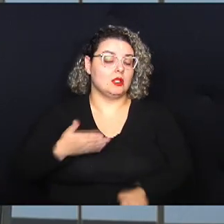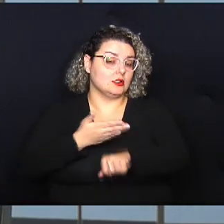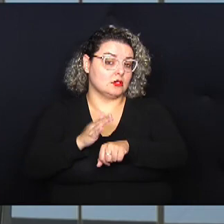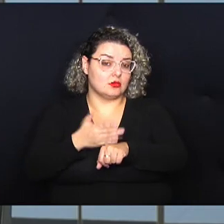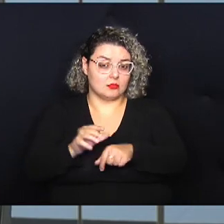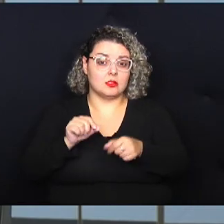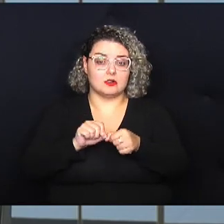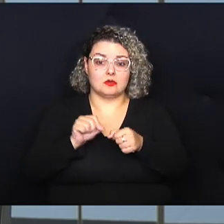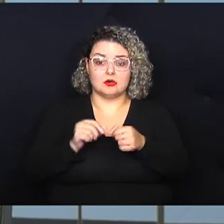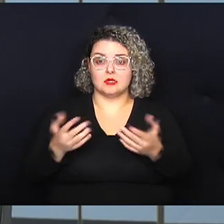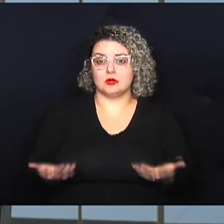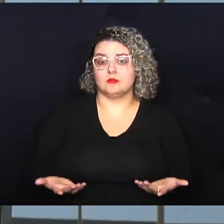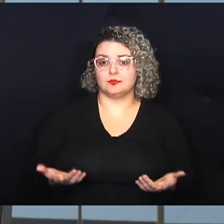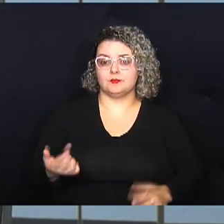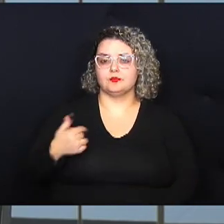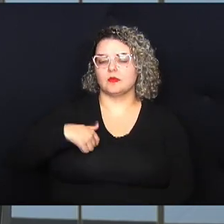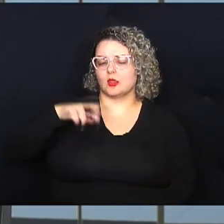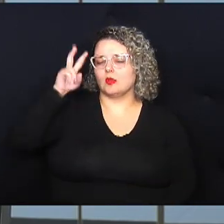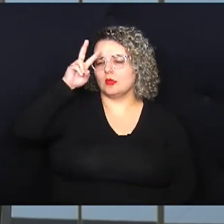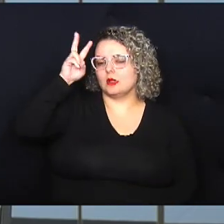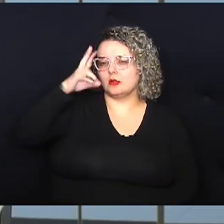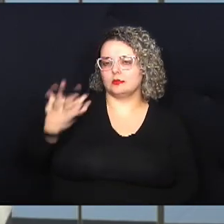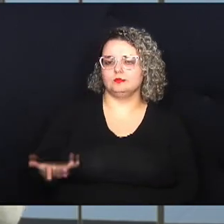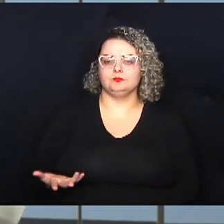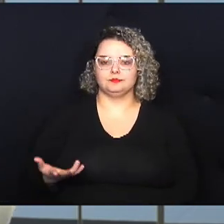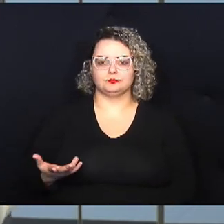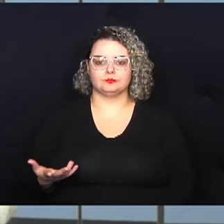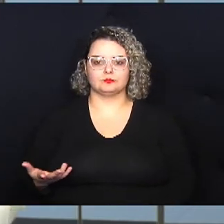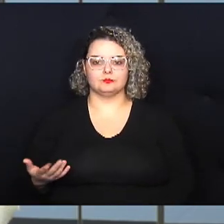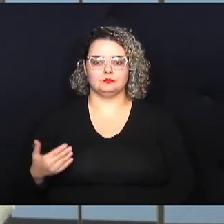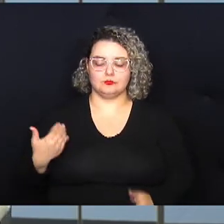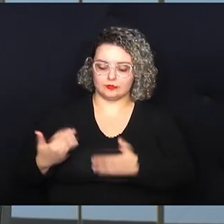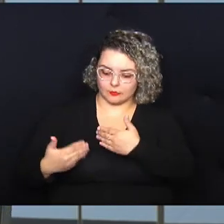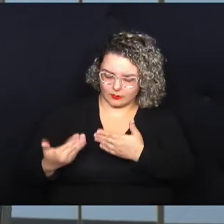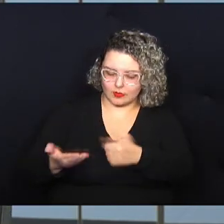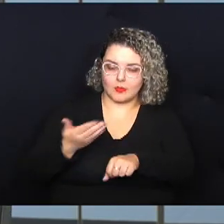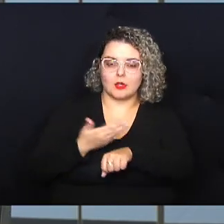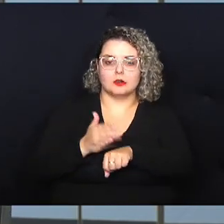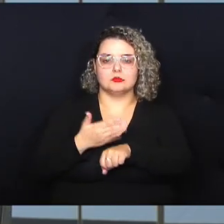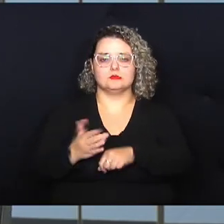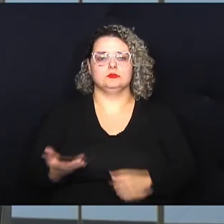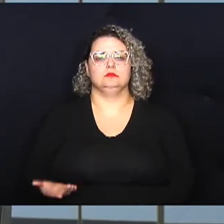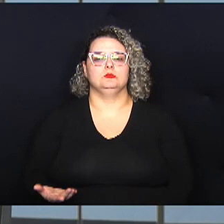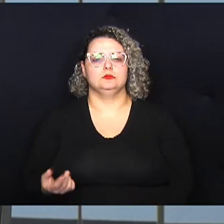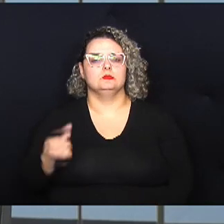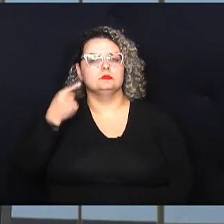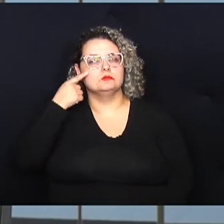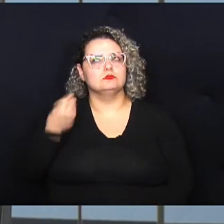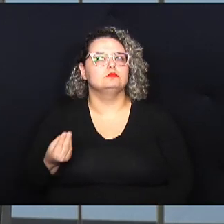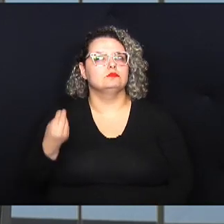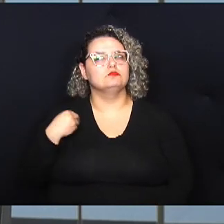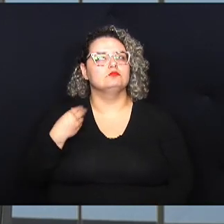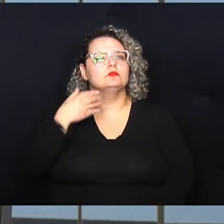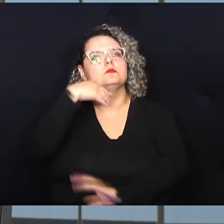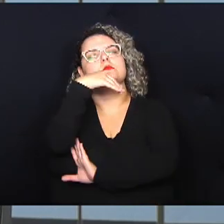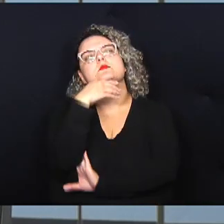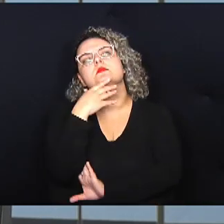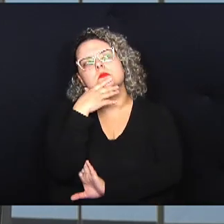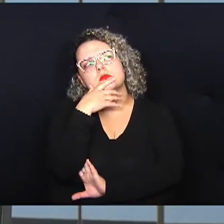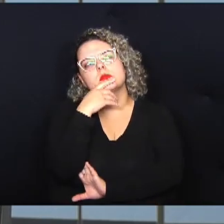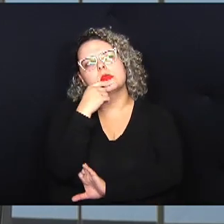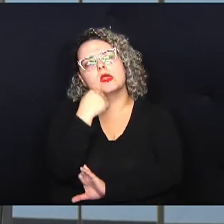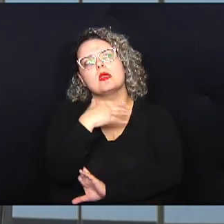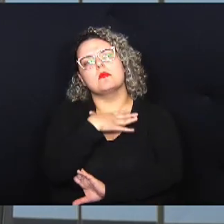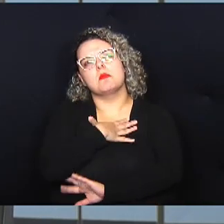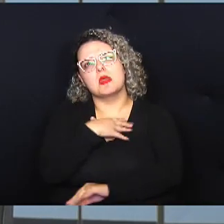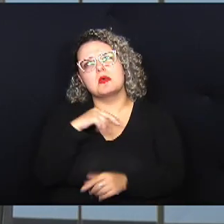fazer. Sim. Então, eu lembro que foi alguém nesse decorrer desse treinamento que eu fiz que deu essa ideia e eu falei, para mim vai fazer muito sentido,